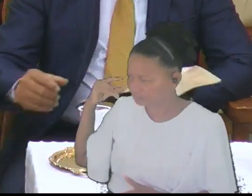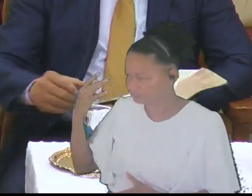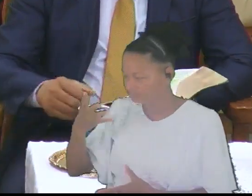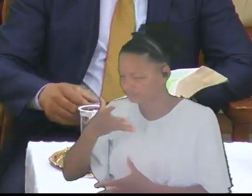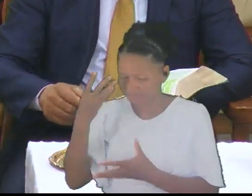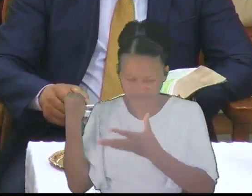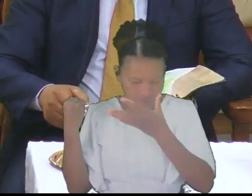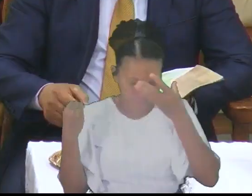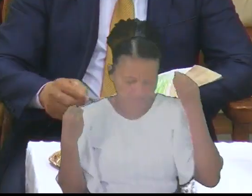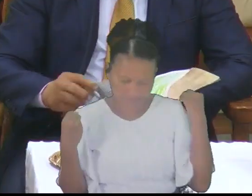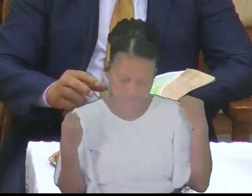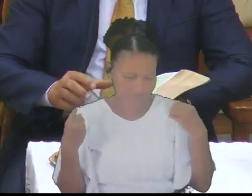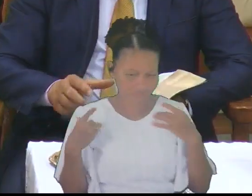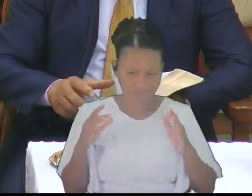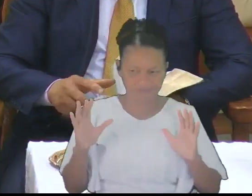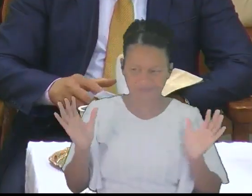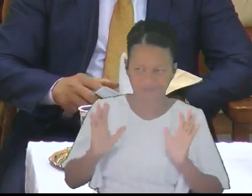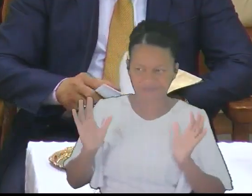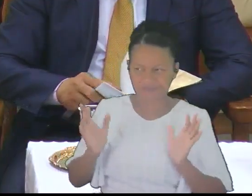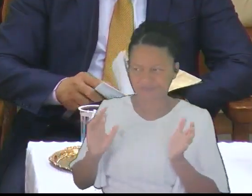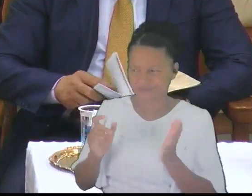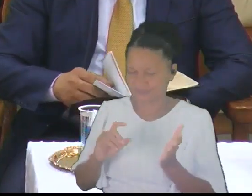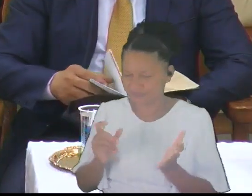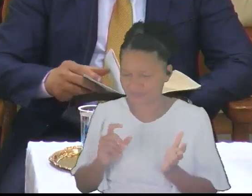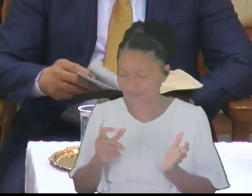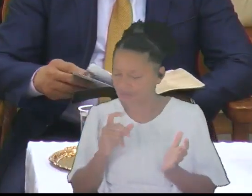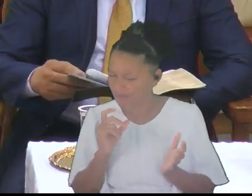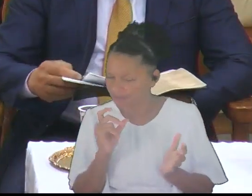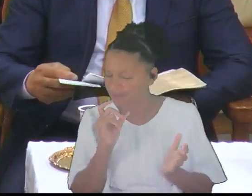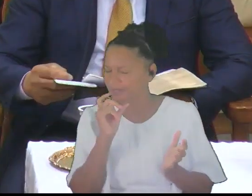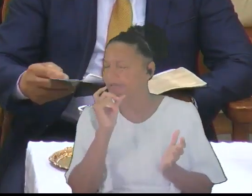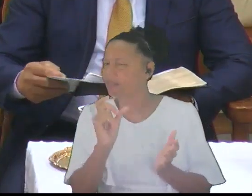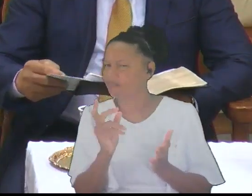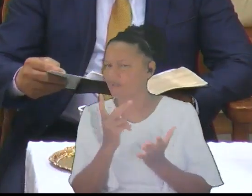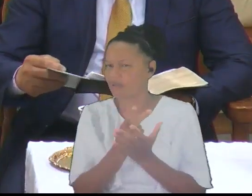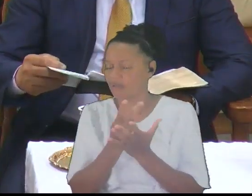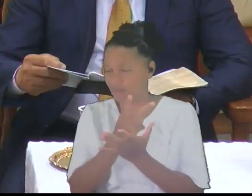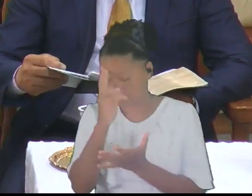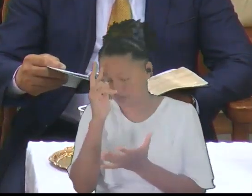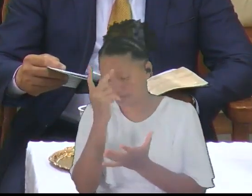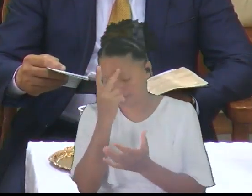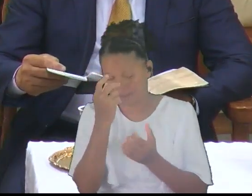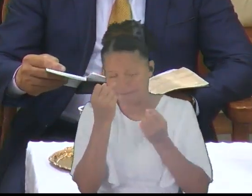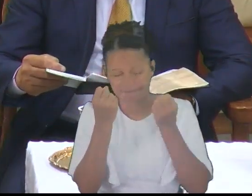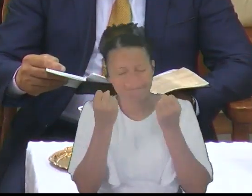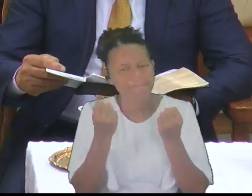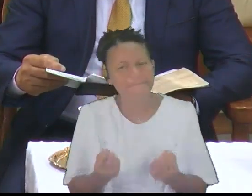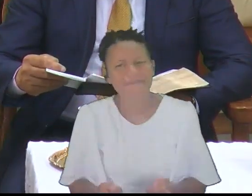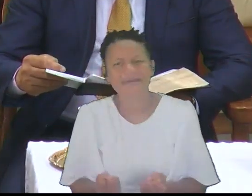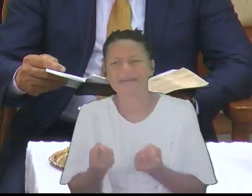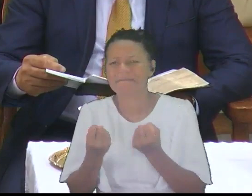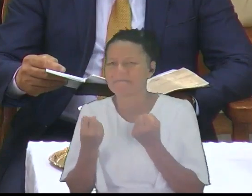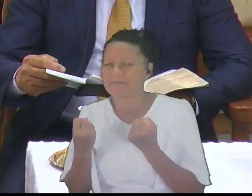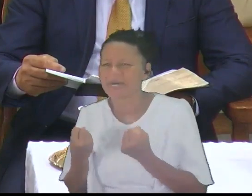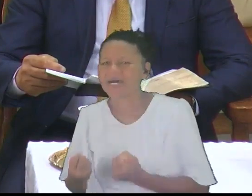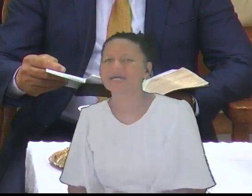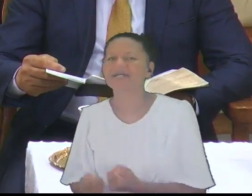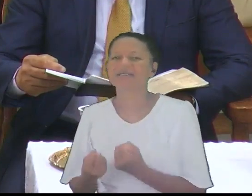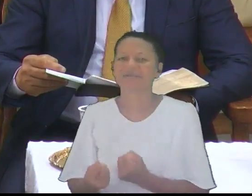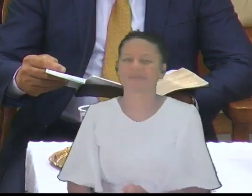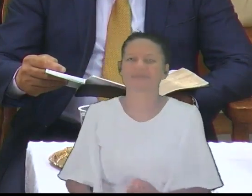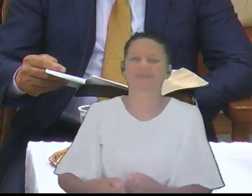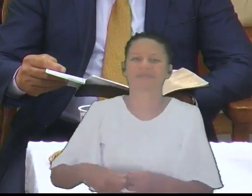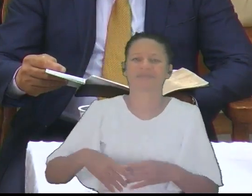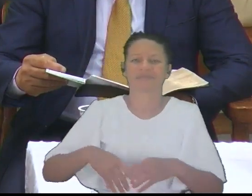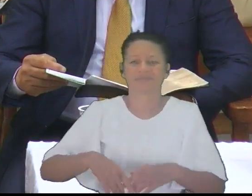não vou ser temerário para não dar um número exagerado. Mas o peso daquela cortina era imenso. Irmão, imagina uma cortina